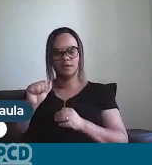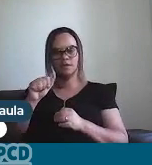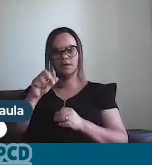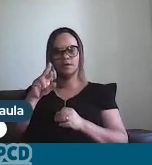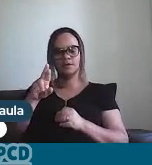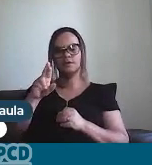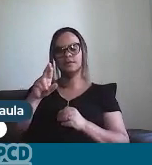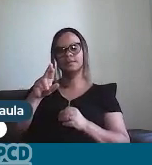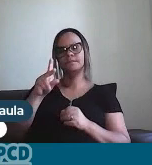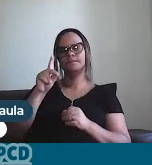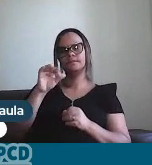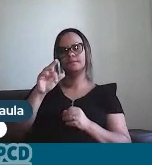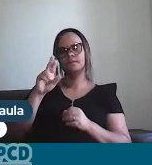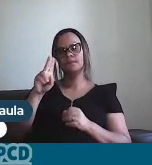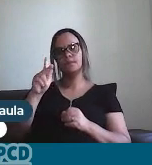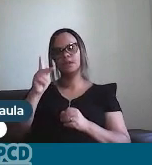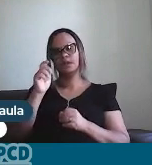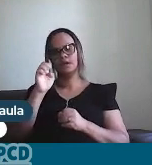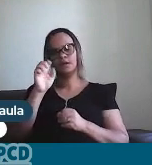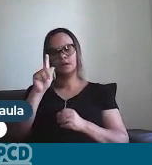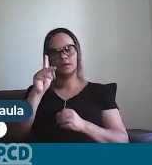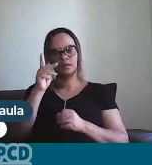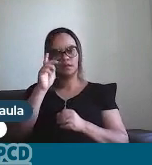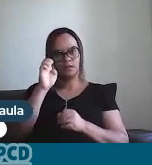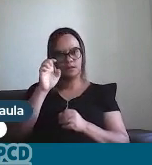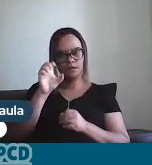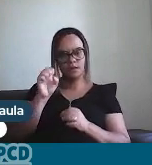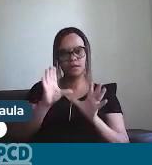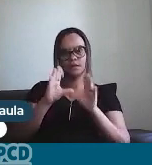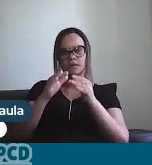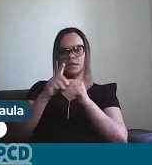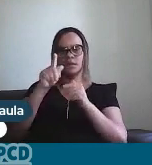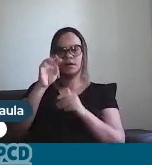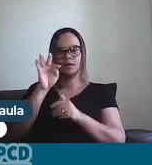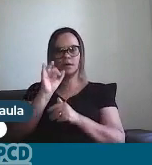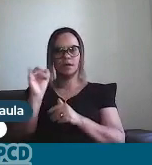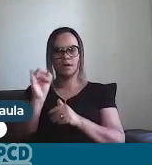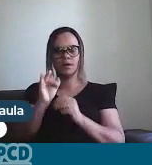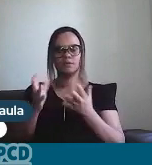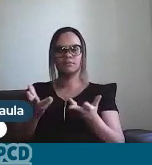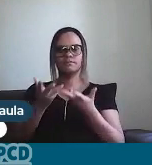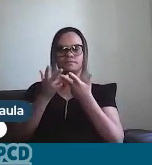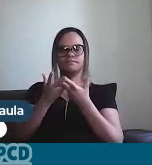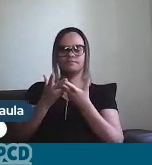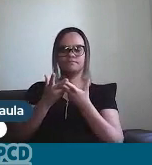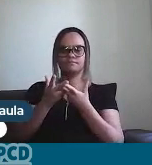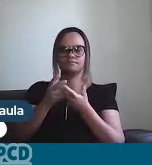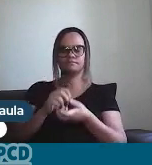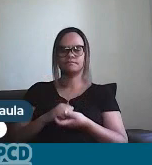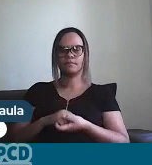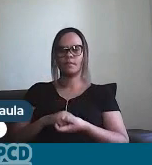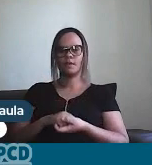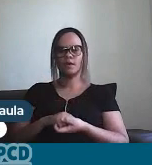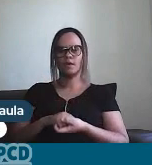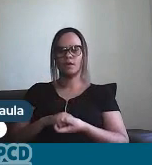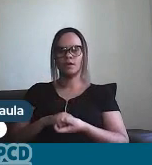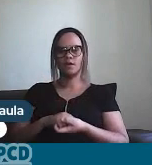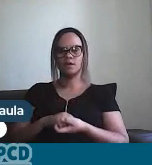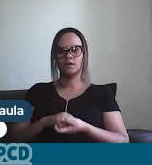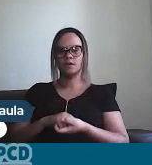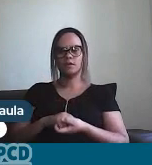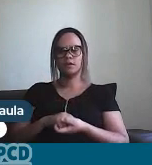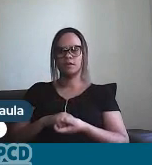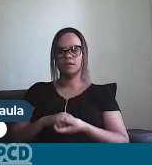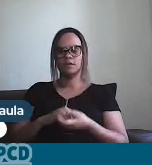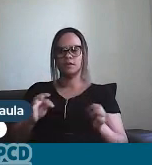mais diretamente pela avaliação, e toda a equipe do GTI, que tem se manifestado muito favorável a fazer isso funcionar dessa vez,